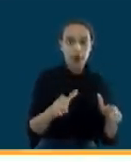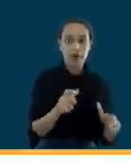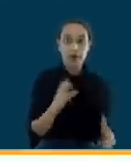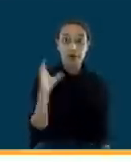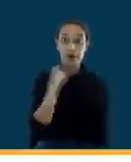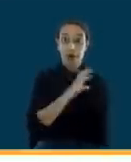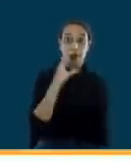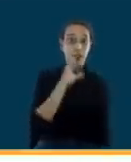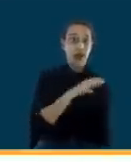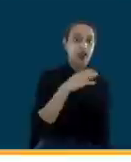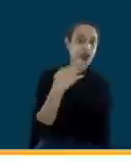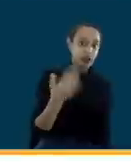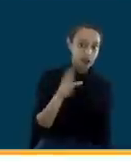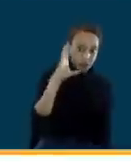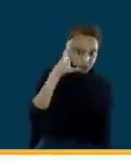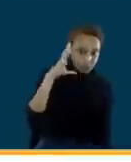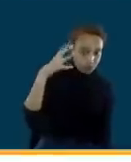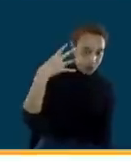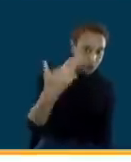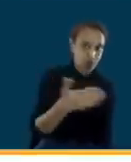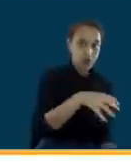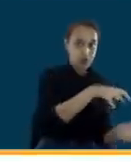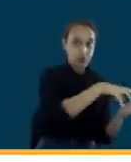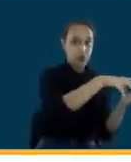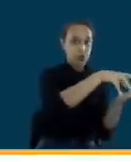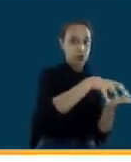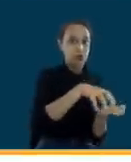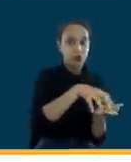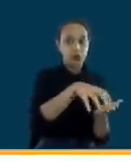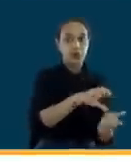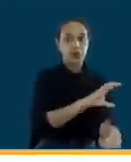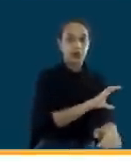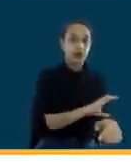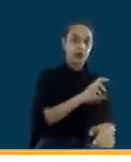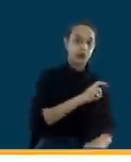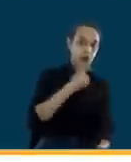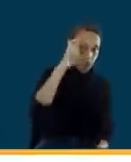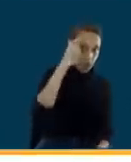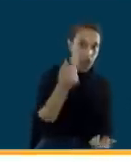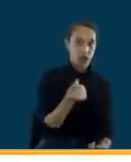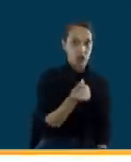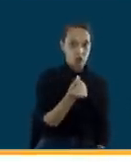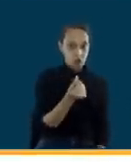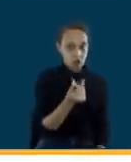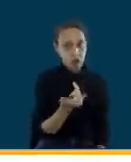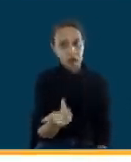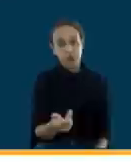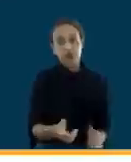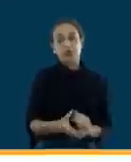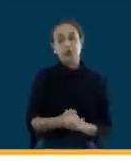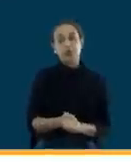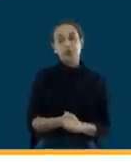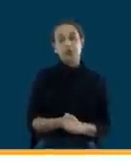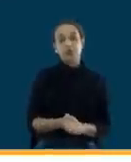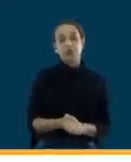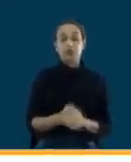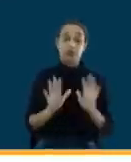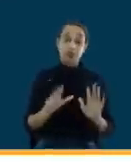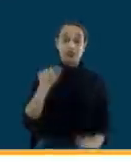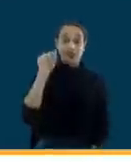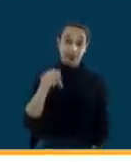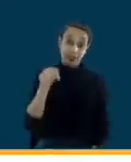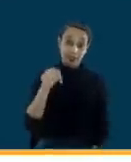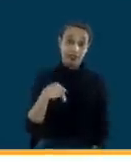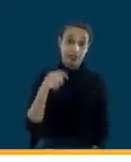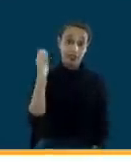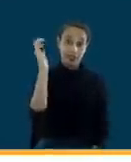solução para todos os campos culturais, os campos econômicos e também para o campo cultural. Mas aqui,